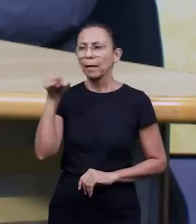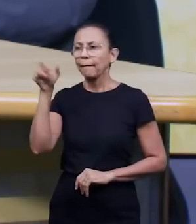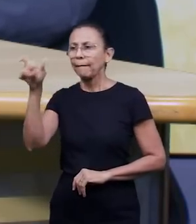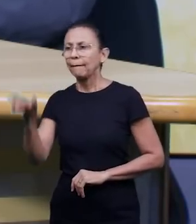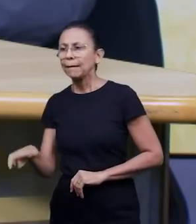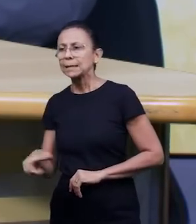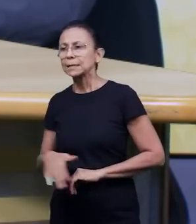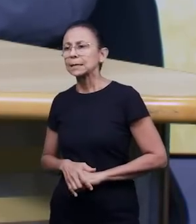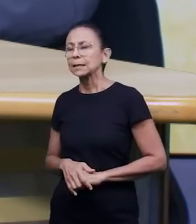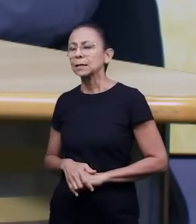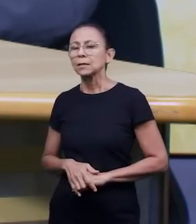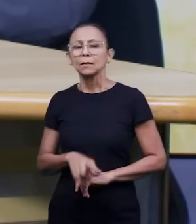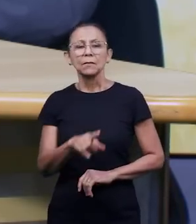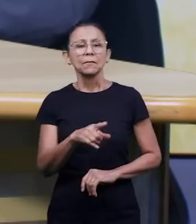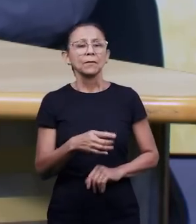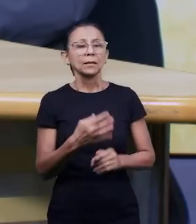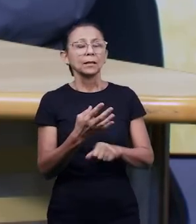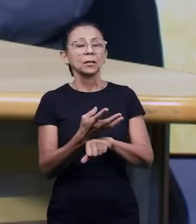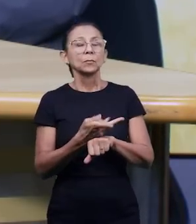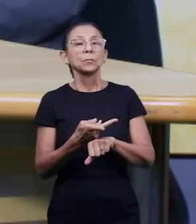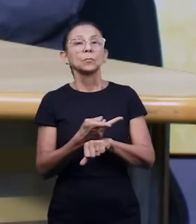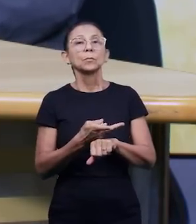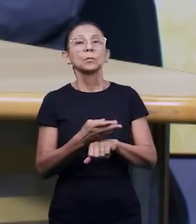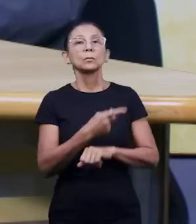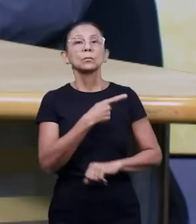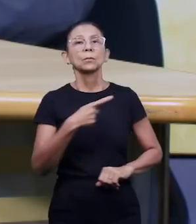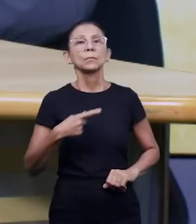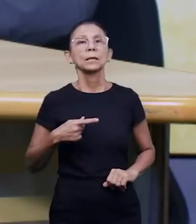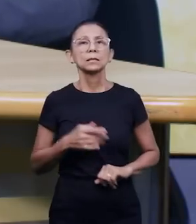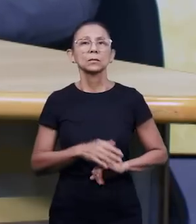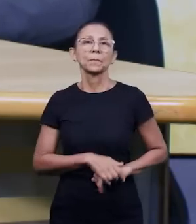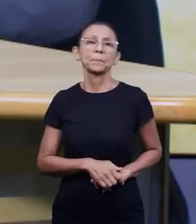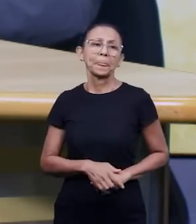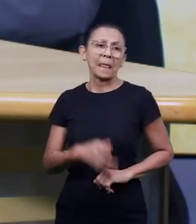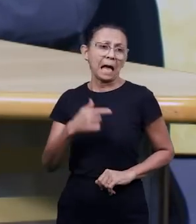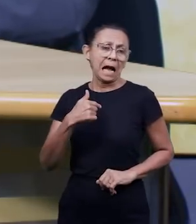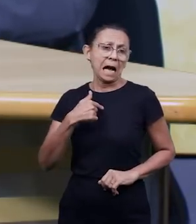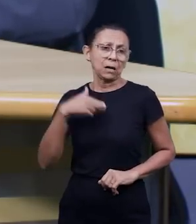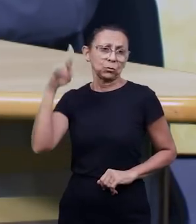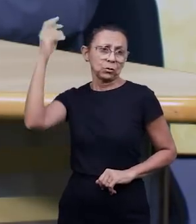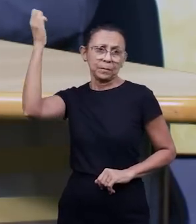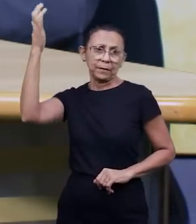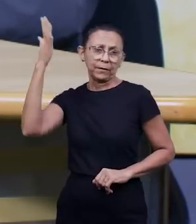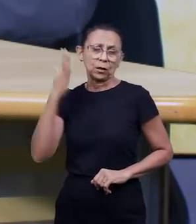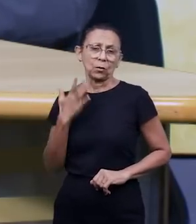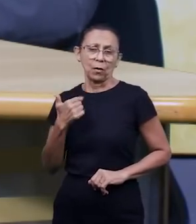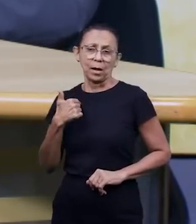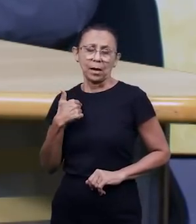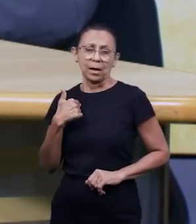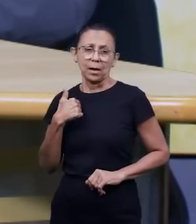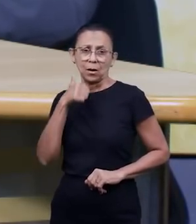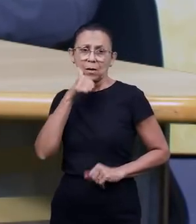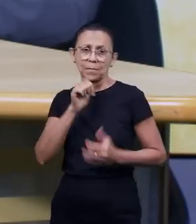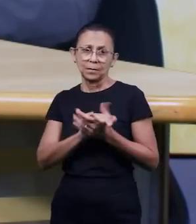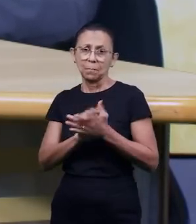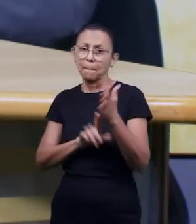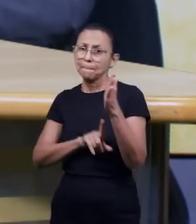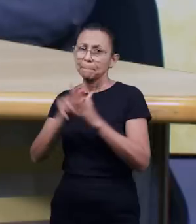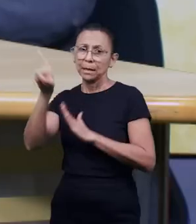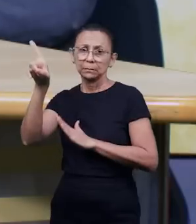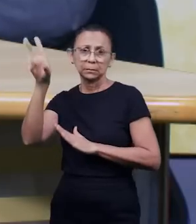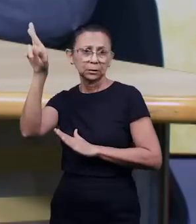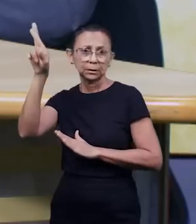oprimido, porque ele entrou com dinheiro. E o outro, que estava na bênção, não entrou com dinheiro, entrou